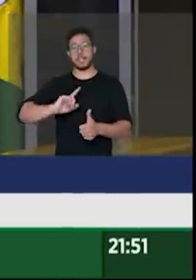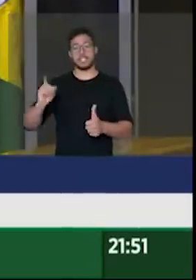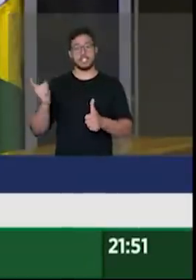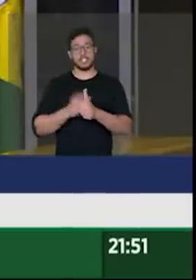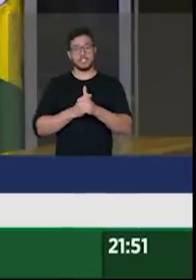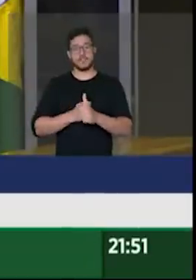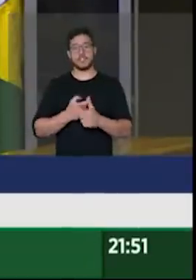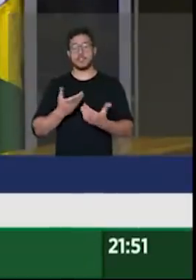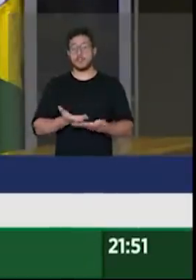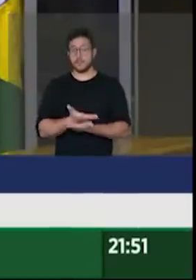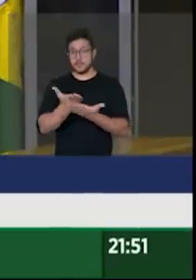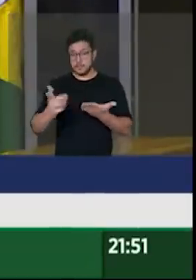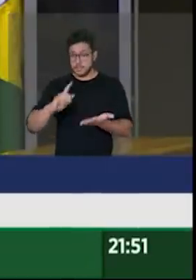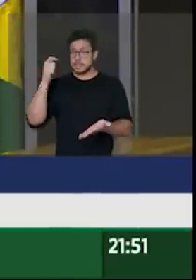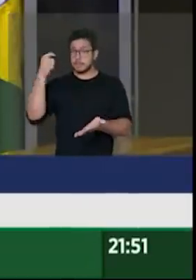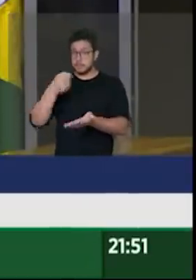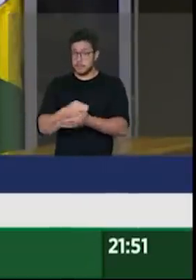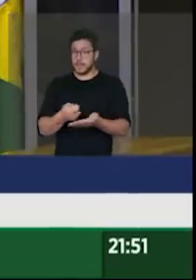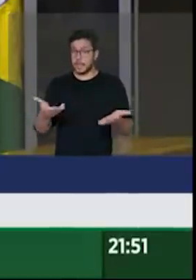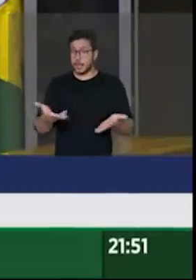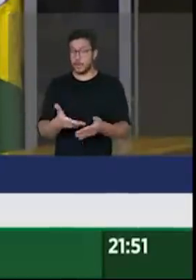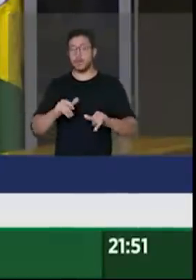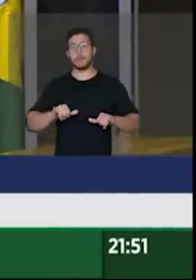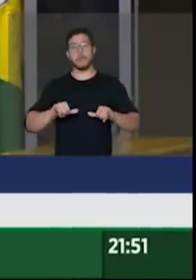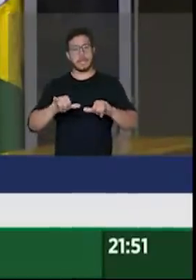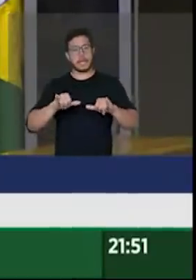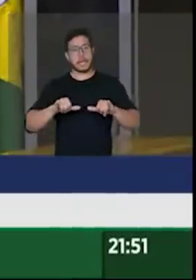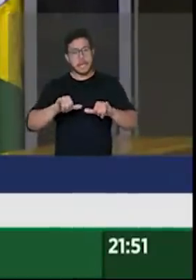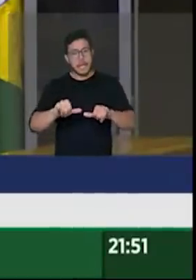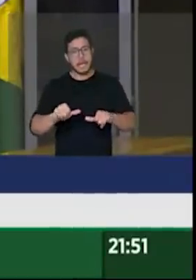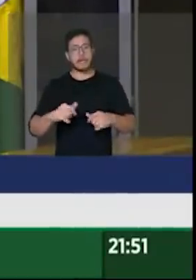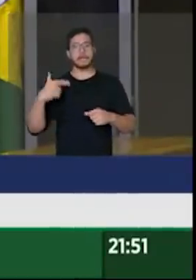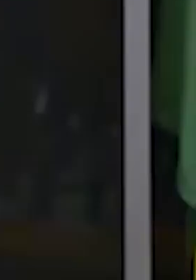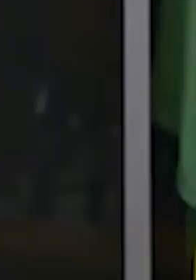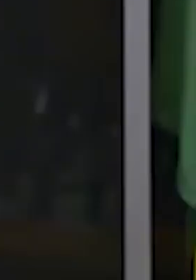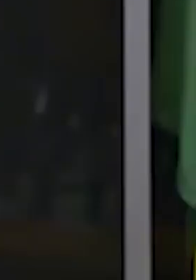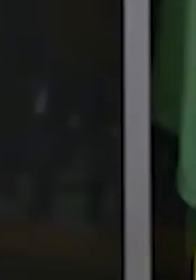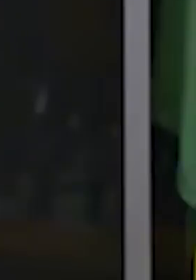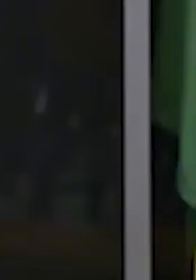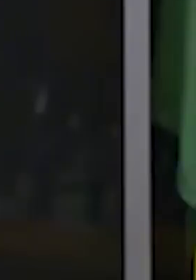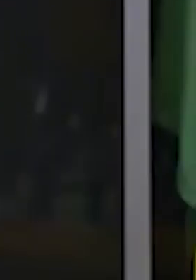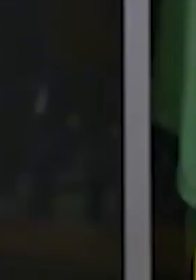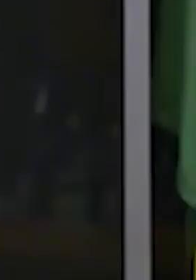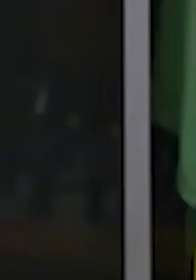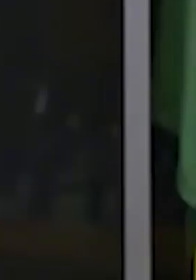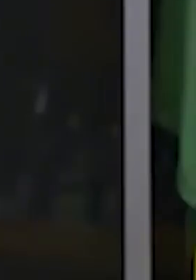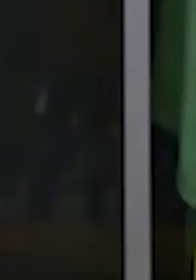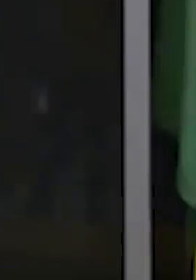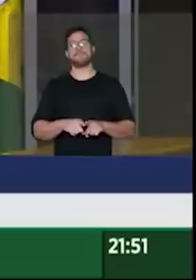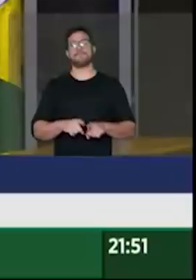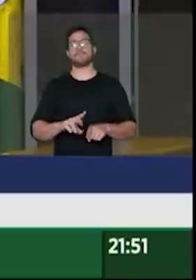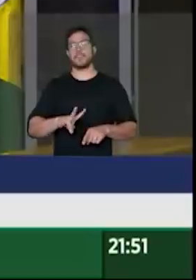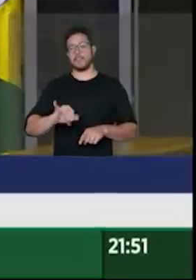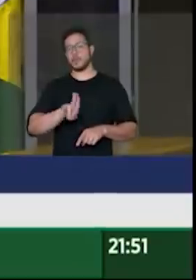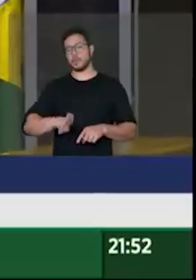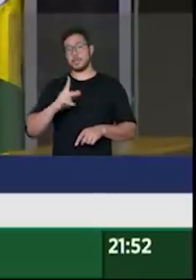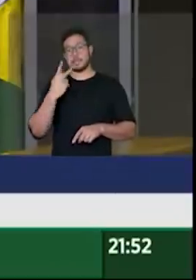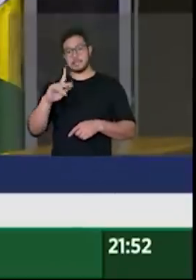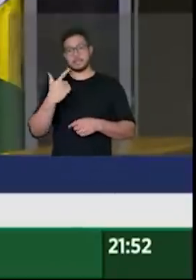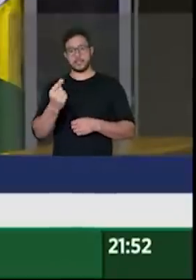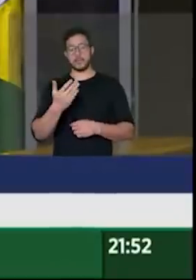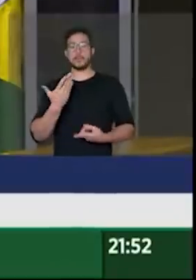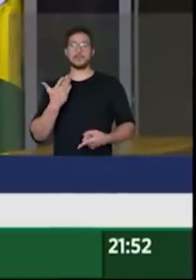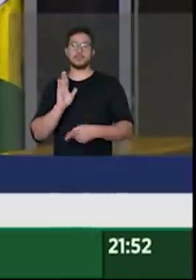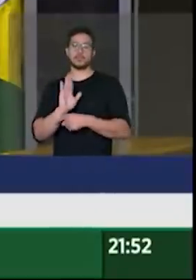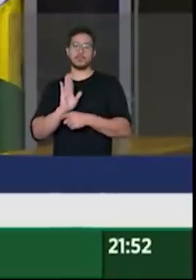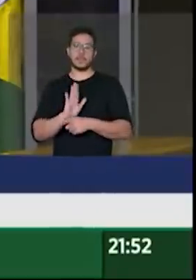dívida que você vai pagar ainda esse ano no supermercado, vai pagar ainda esse ano no combustível, vai pagar ainda esse ano do seu bolso para financiar a